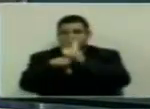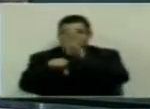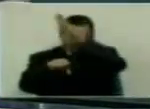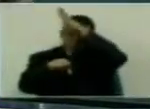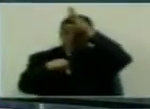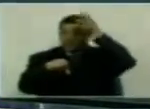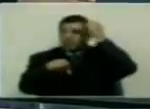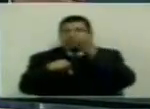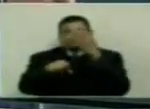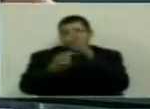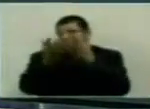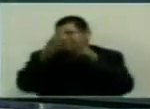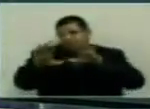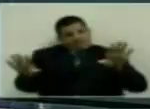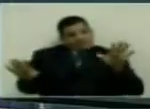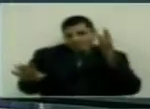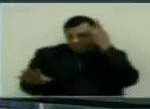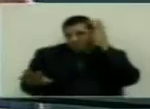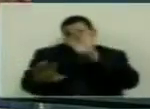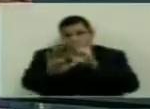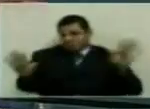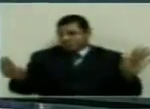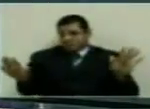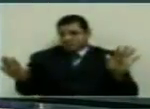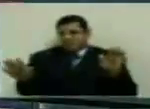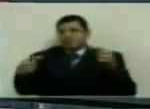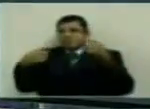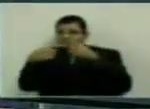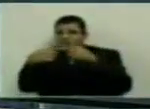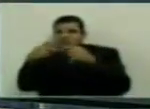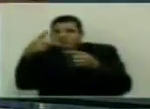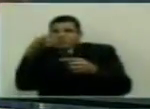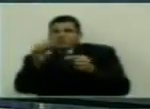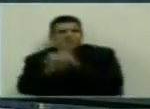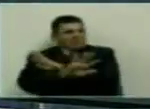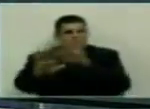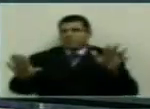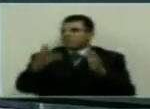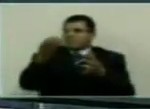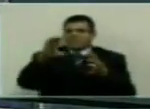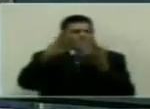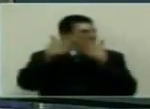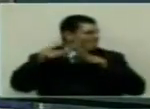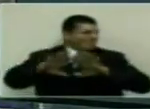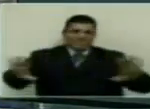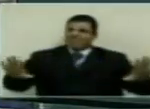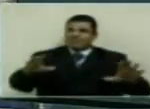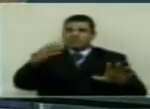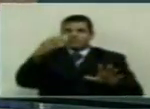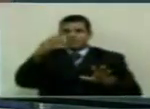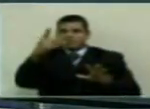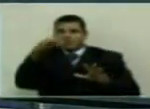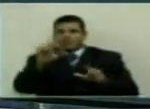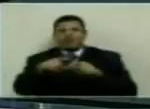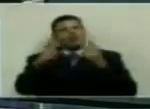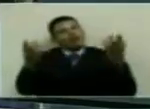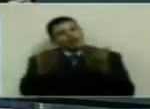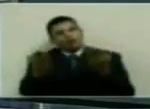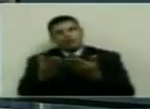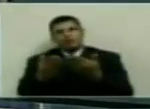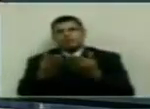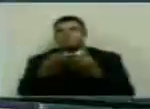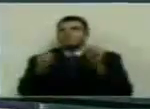Então, se não quiser CPI, vamos decidir politicamente. Não queremos CPI, acabou, isso é uma decisão política. Agora não